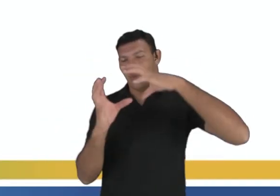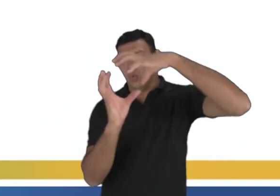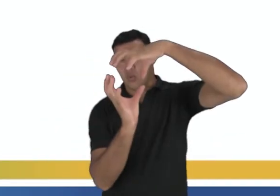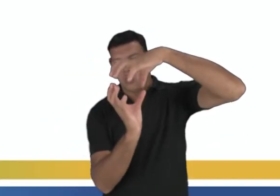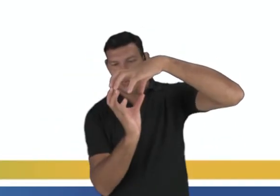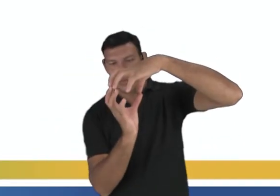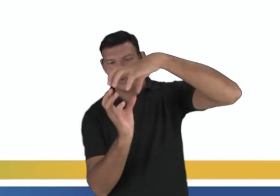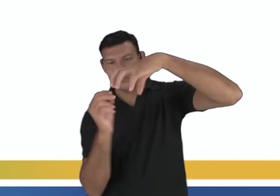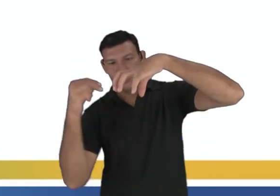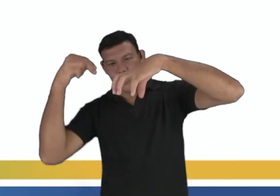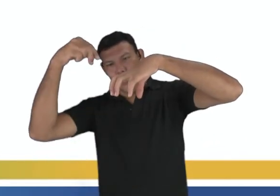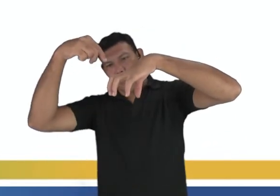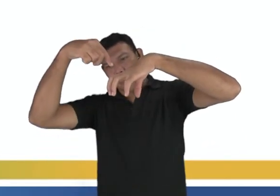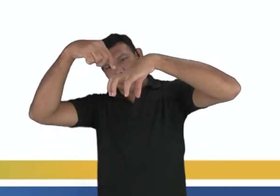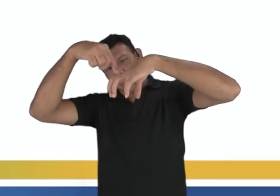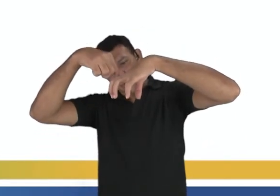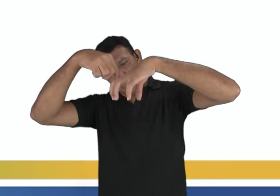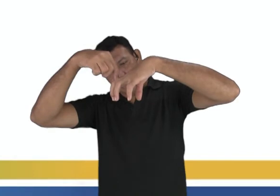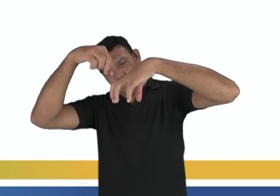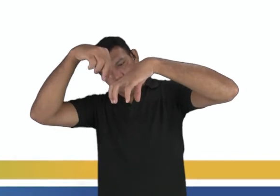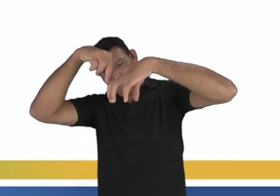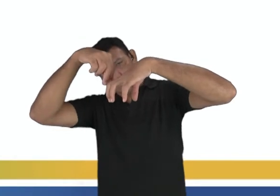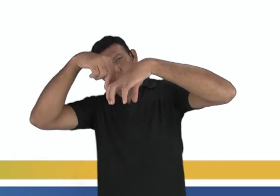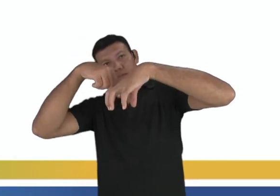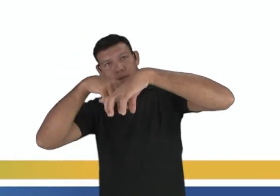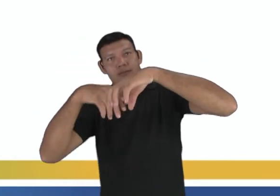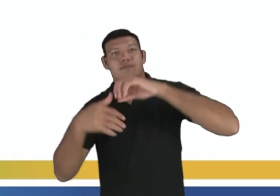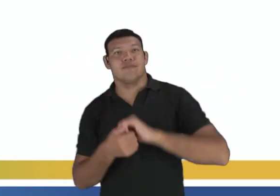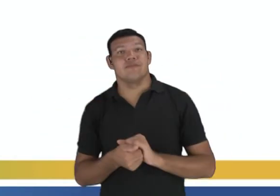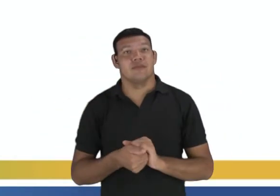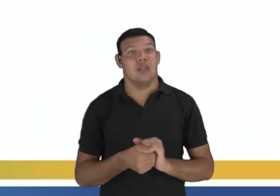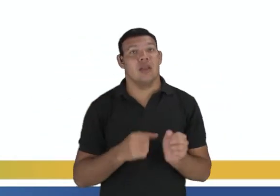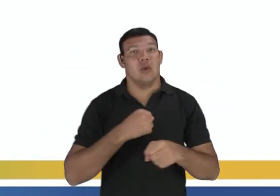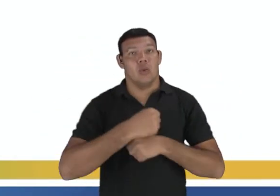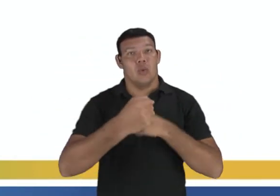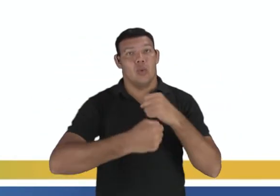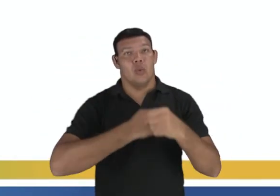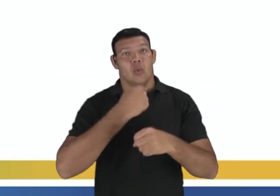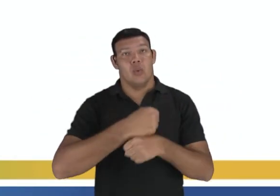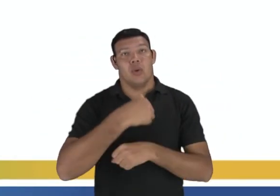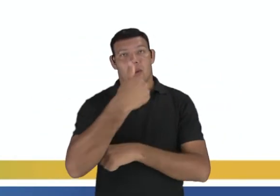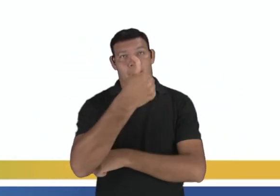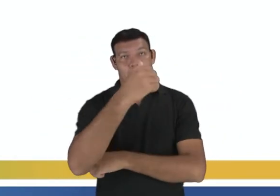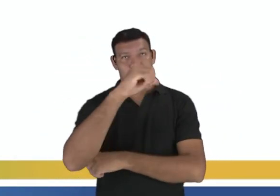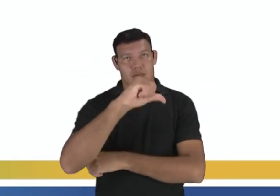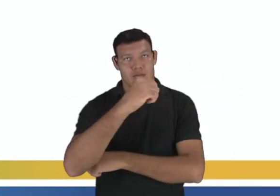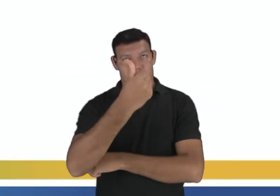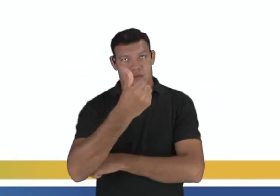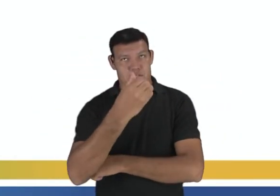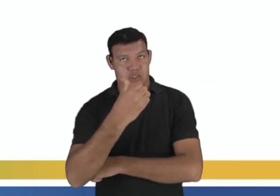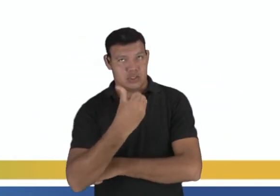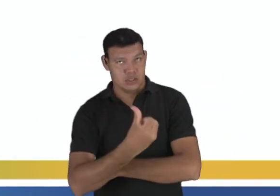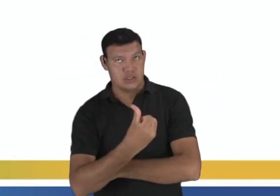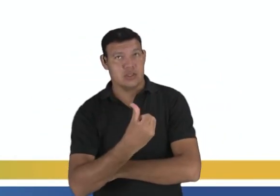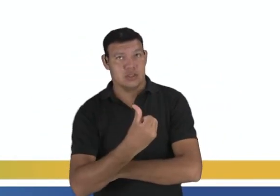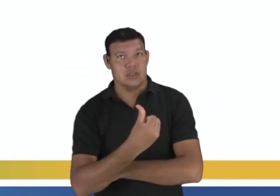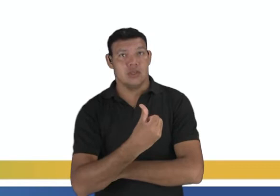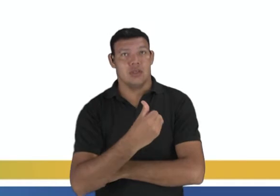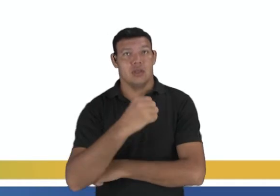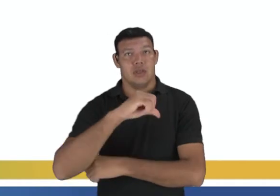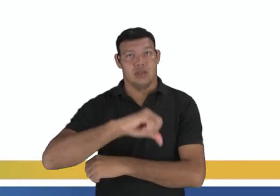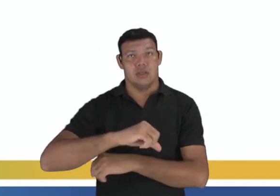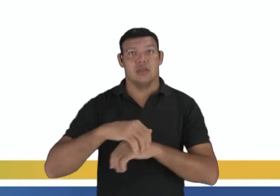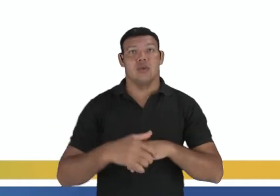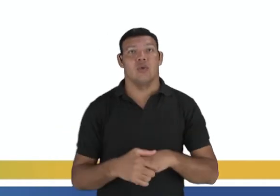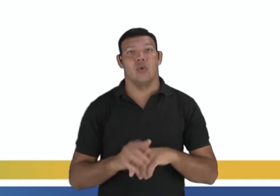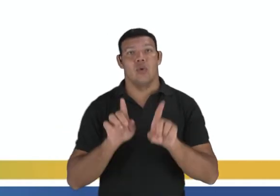intriga, né, a sociedade desde os tempos remotos, tá? E aí, com o desenvolvimento da ciência, né, como vocês puderam ver ali, com a criação do